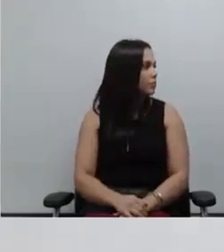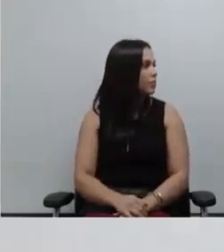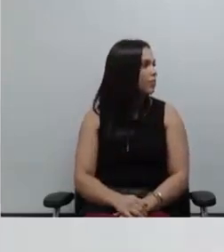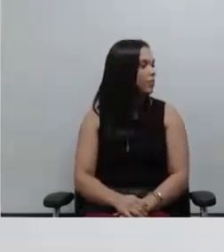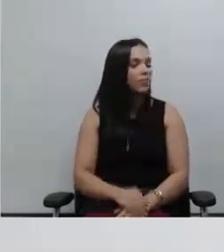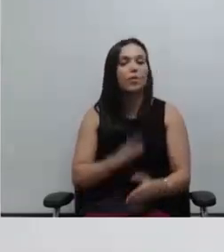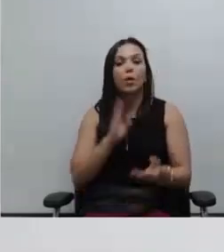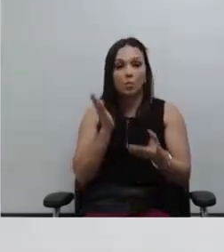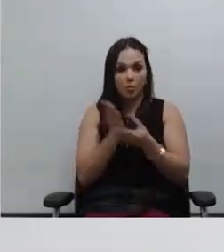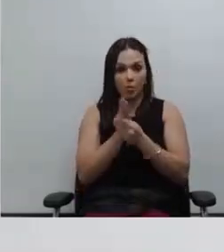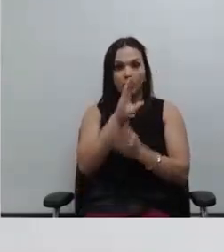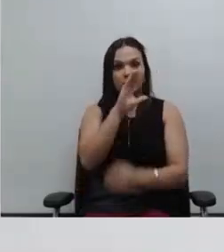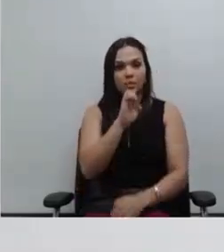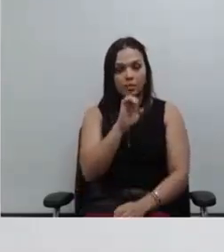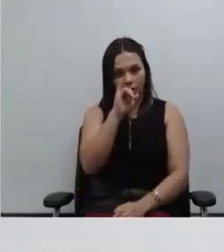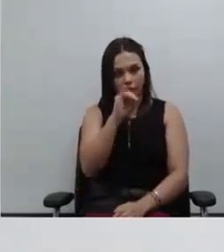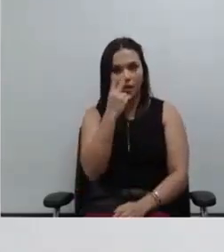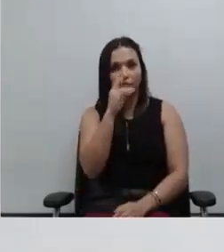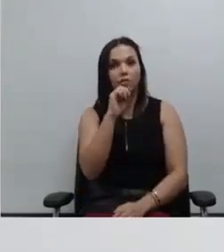Processo SEI